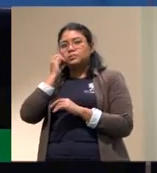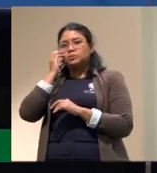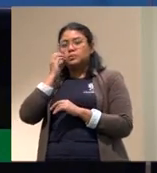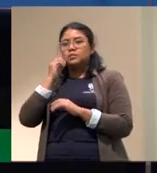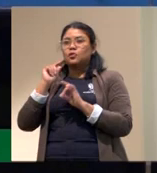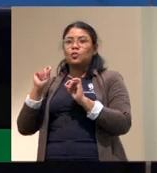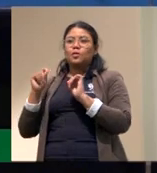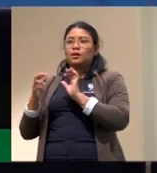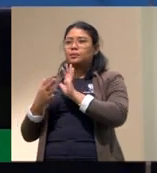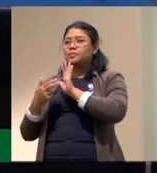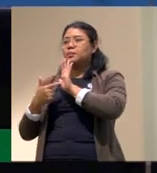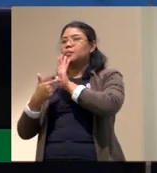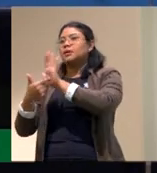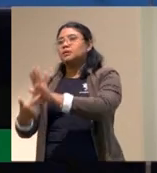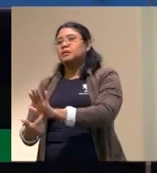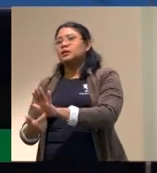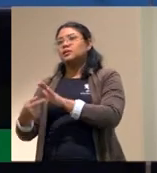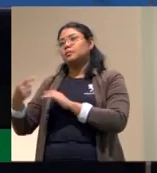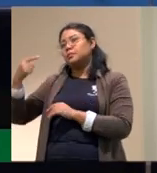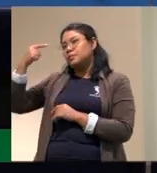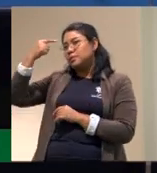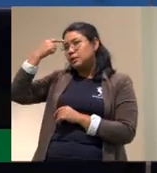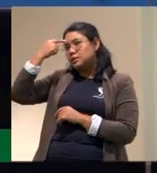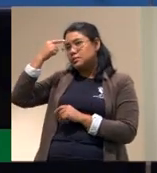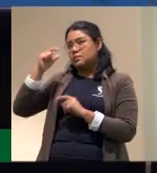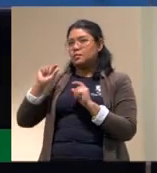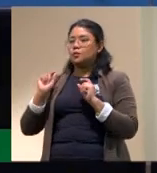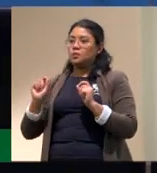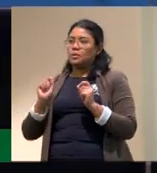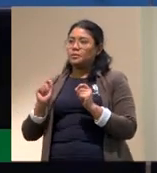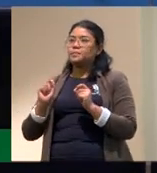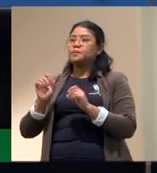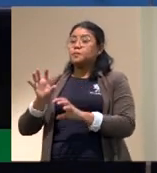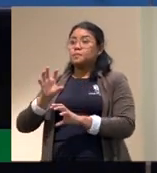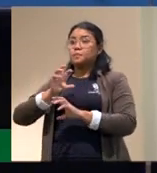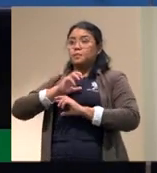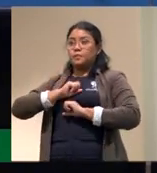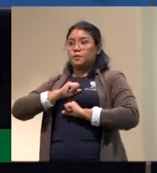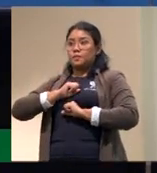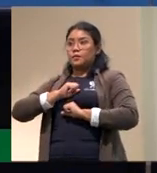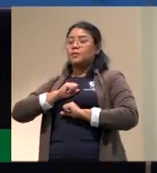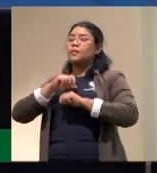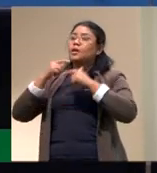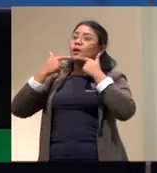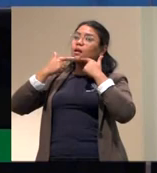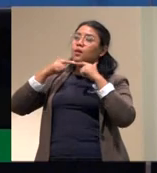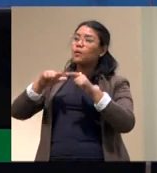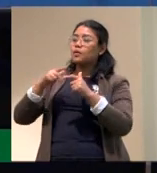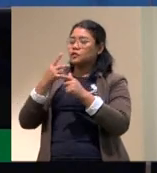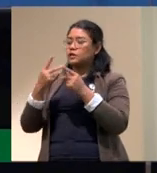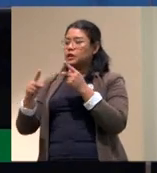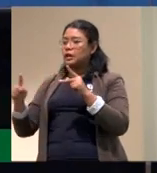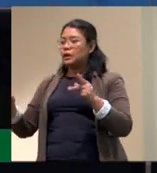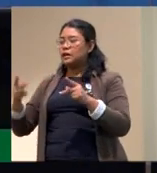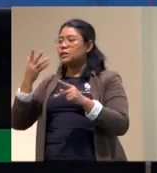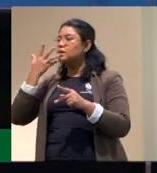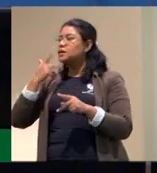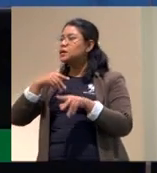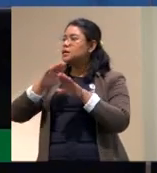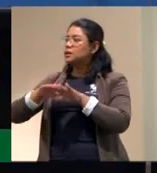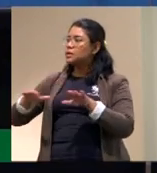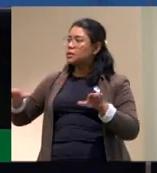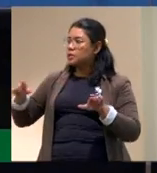resulta para nós, é pensar que a apropriação da linguagem pelas crianças, do ponto de vista, então,